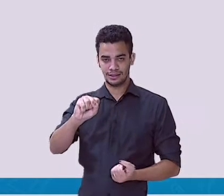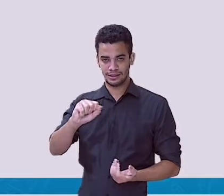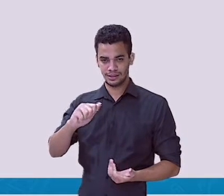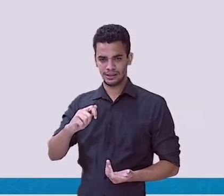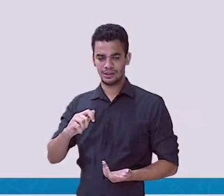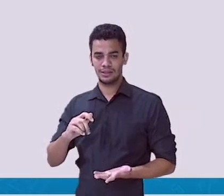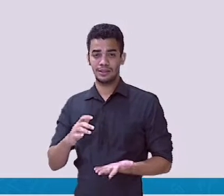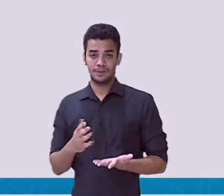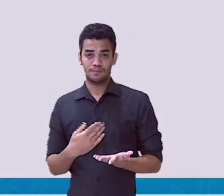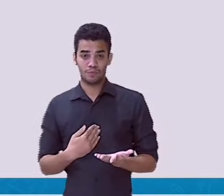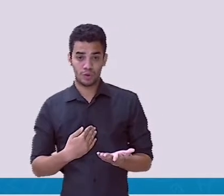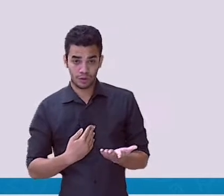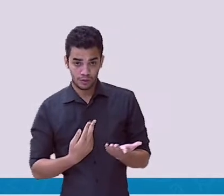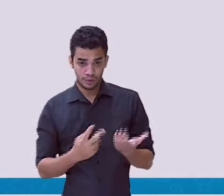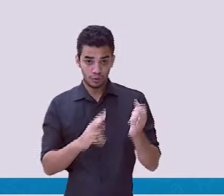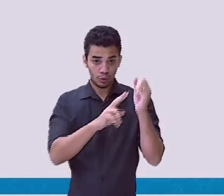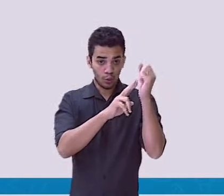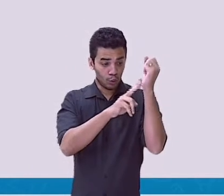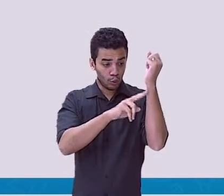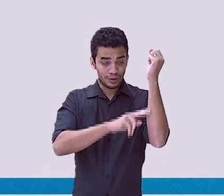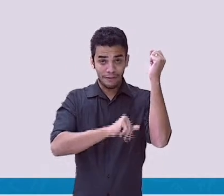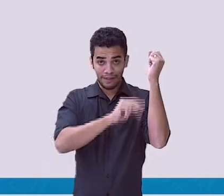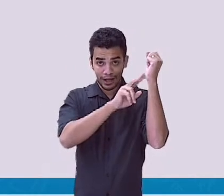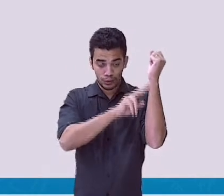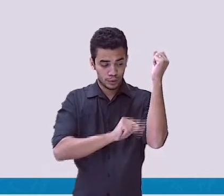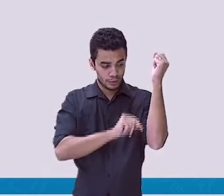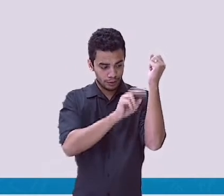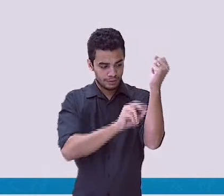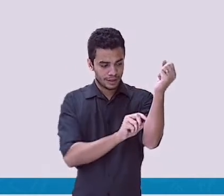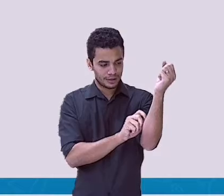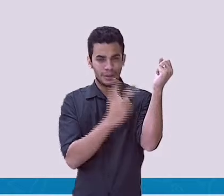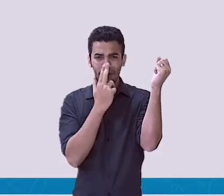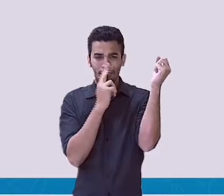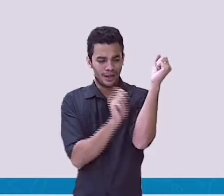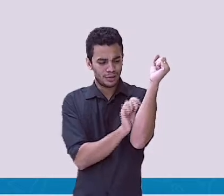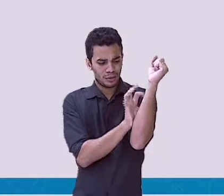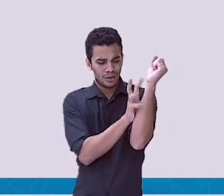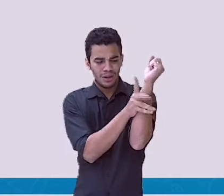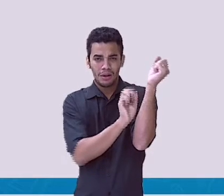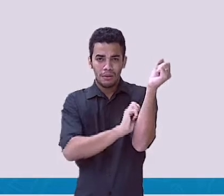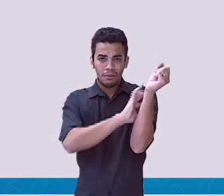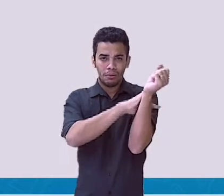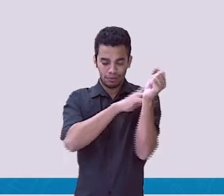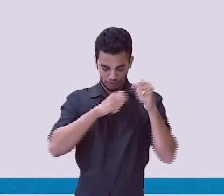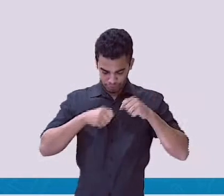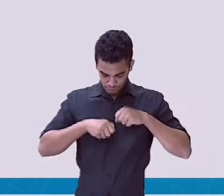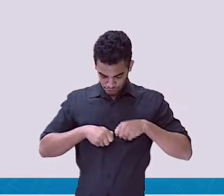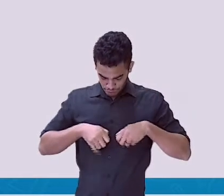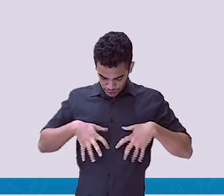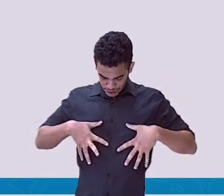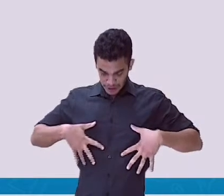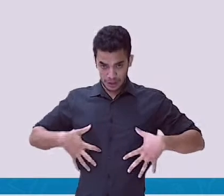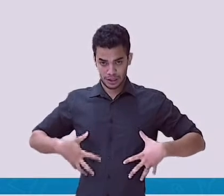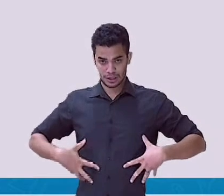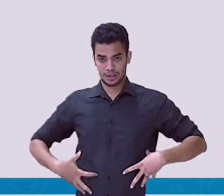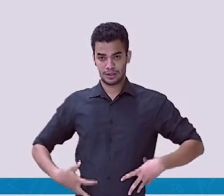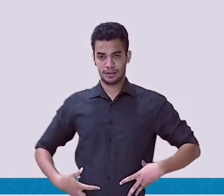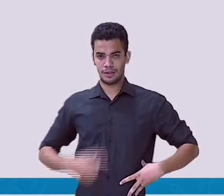trajeto desse sangue por todo o nosso corpo. Então, nós temos vasos sanguíneos lá na pontinha do dedo do pé